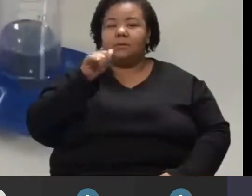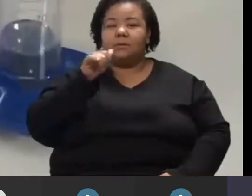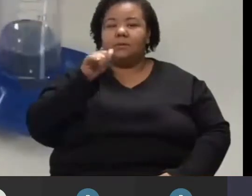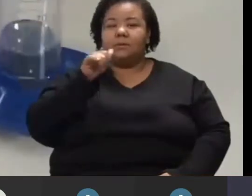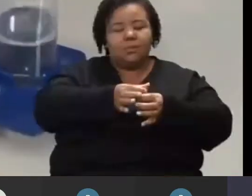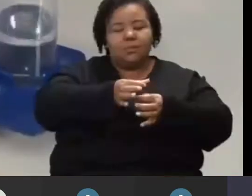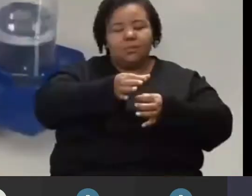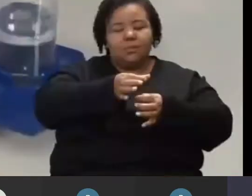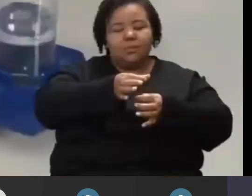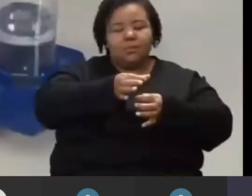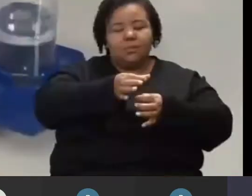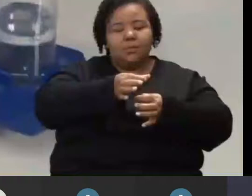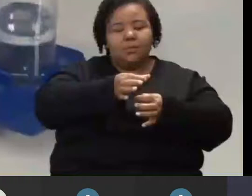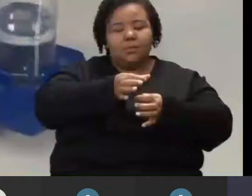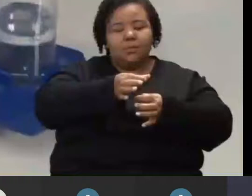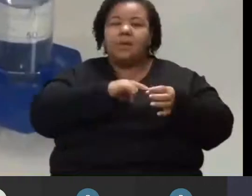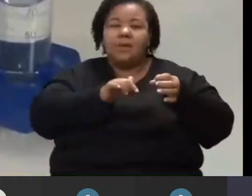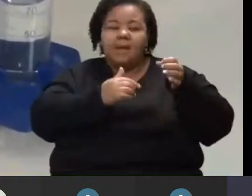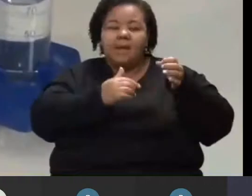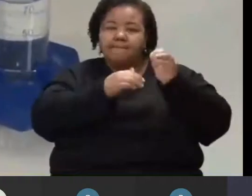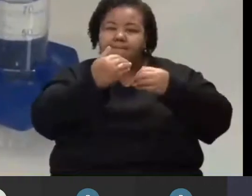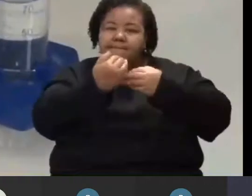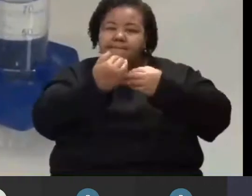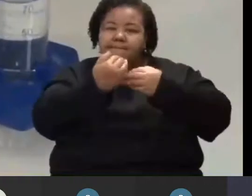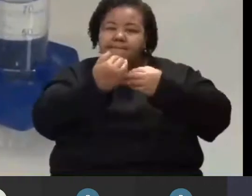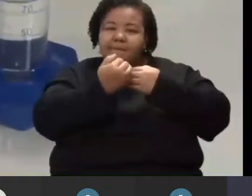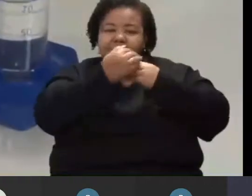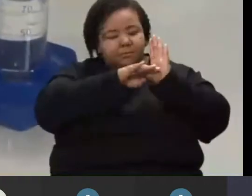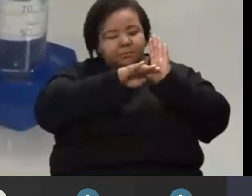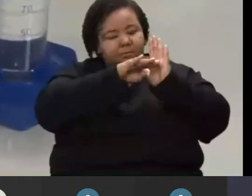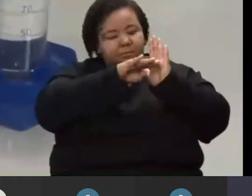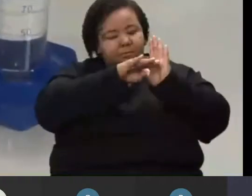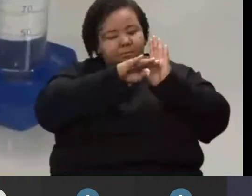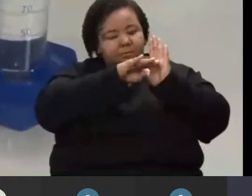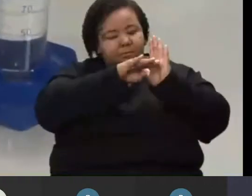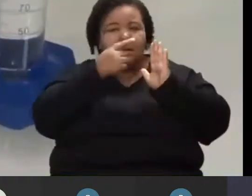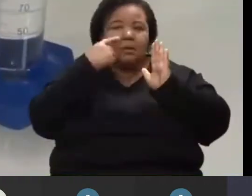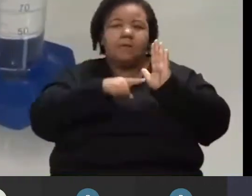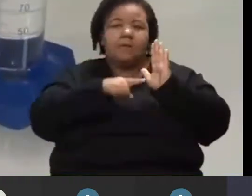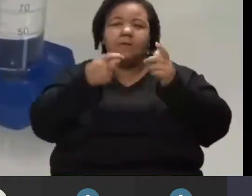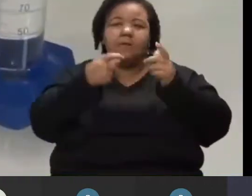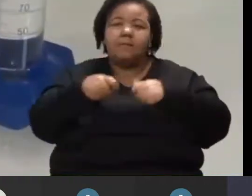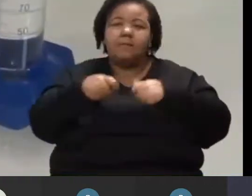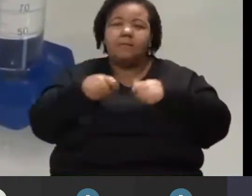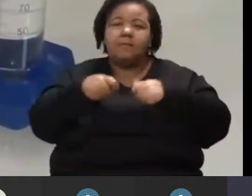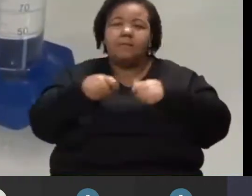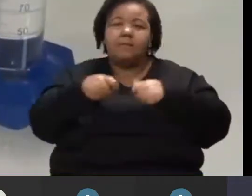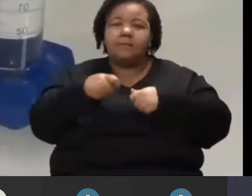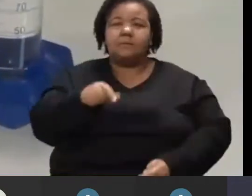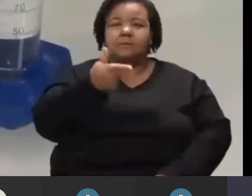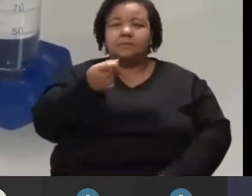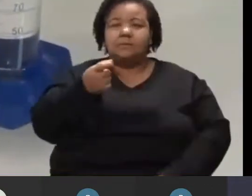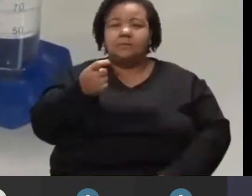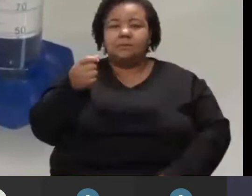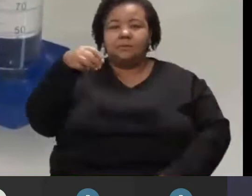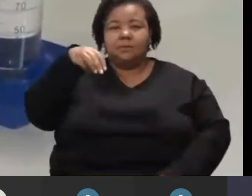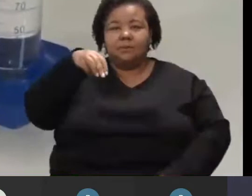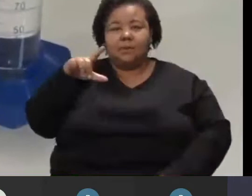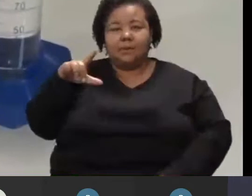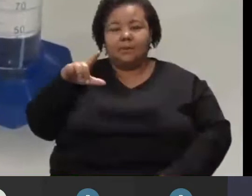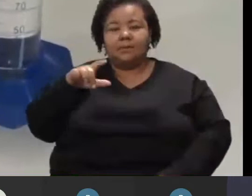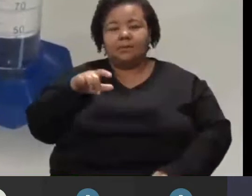A proveta é um instrumento medidor de volumes. Então, eu vou medir o volume que eu preciso, no caso, 200 ml de